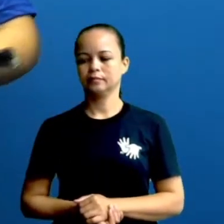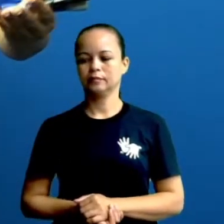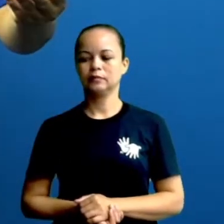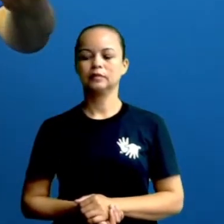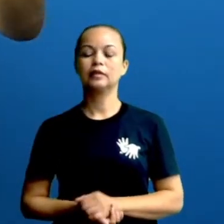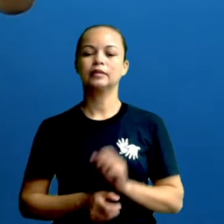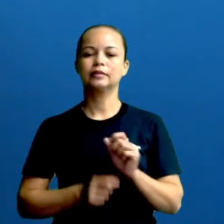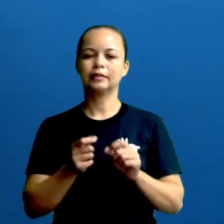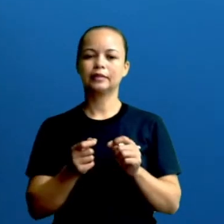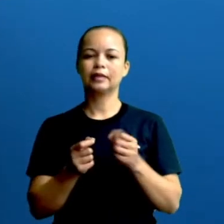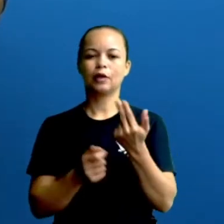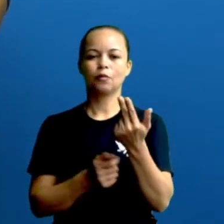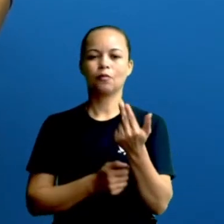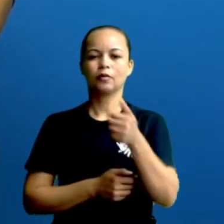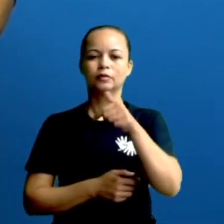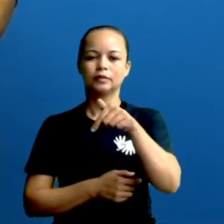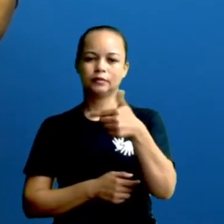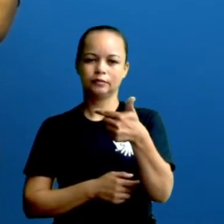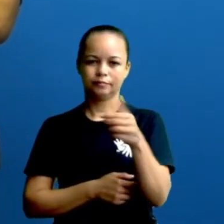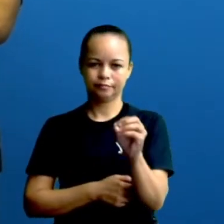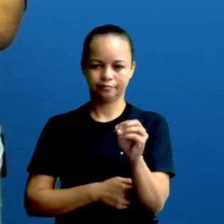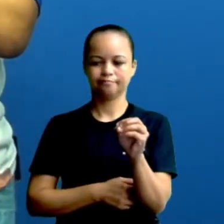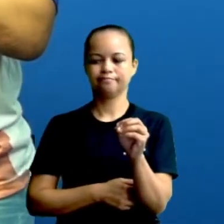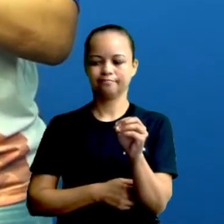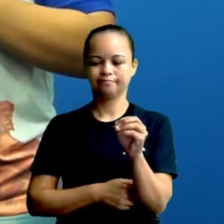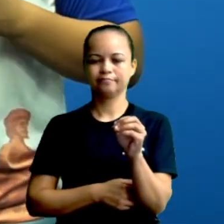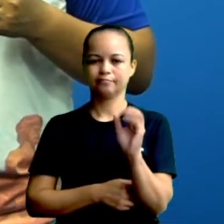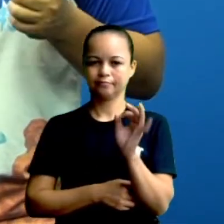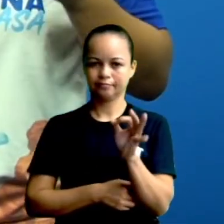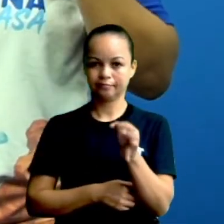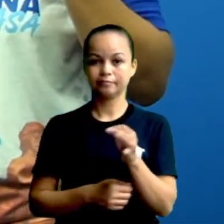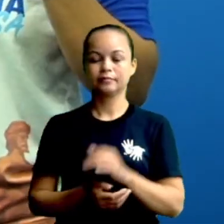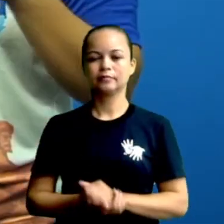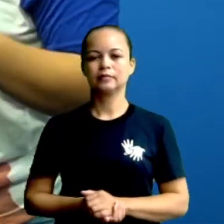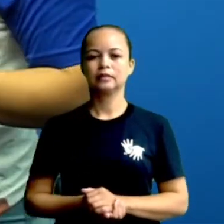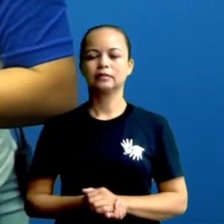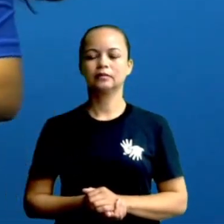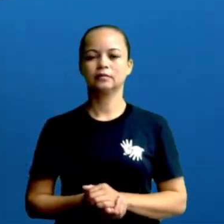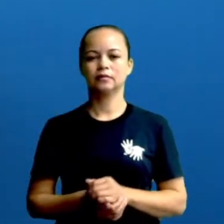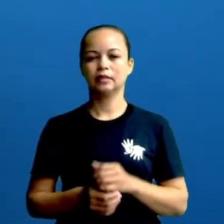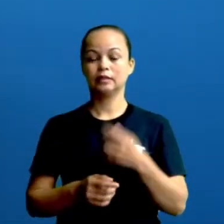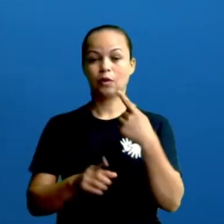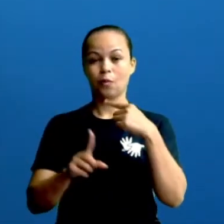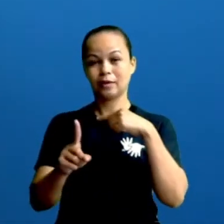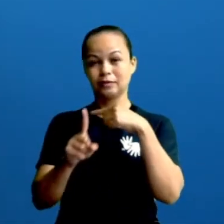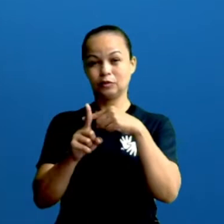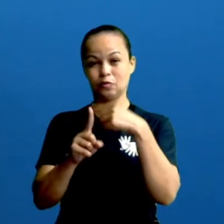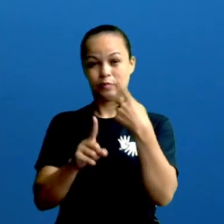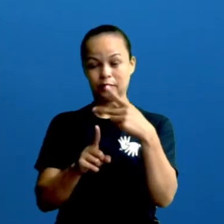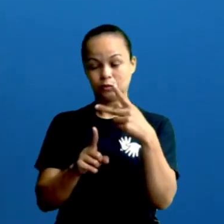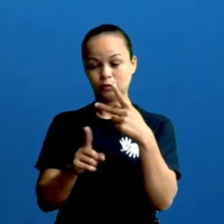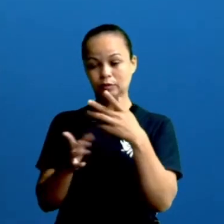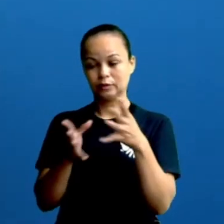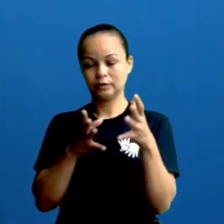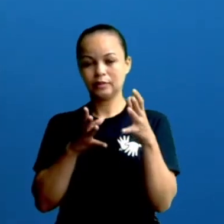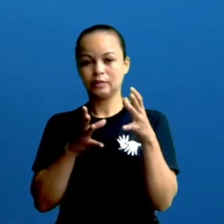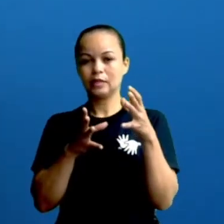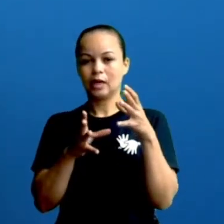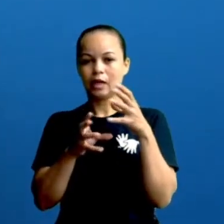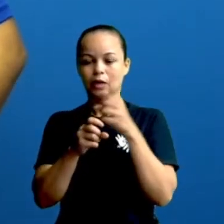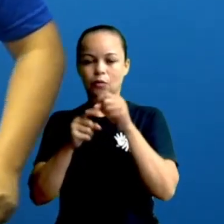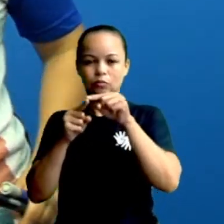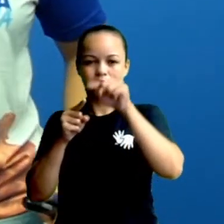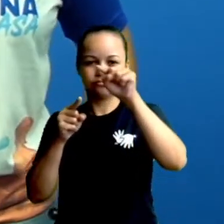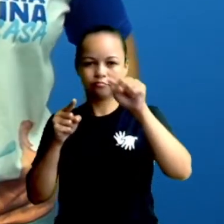4 vezes 180, 720. Tá certo? Então, a soma desses ângulos internos aqui,